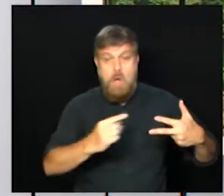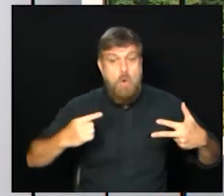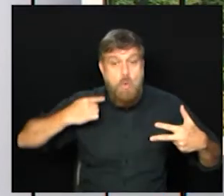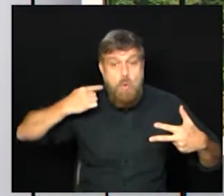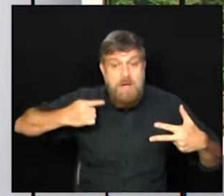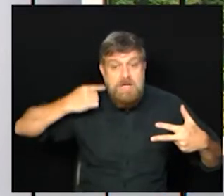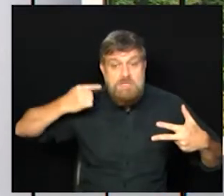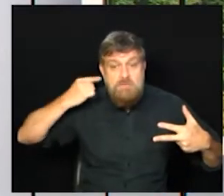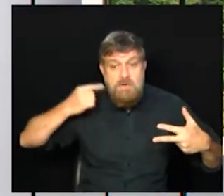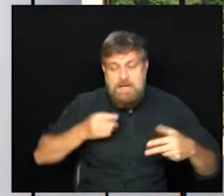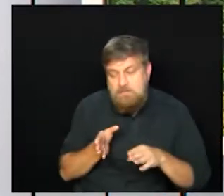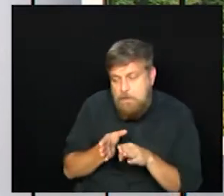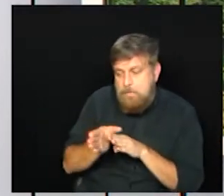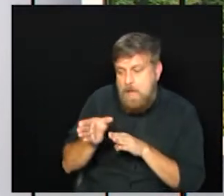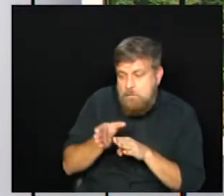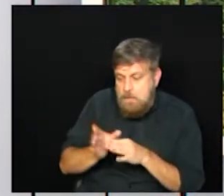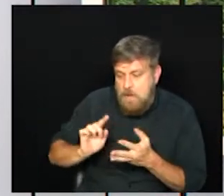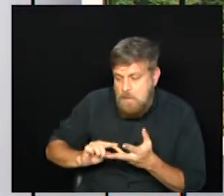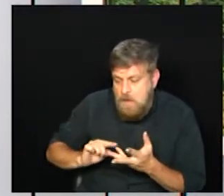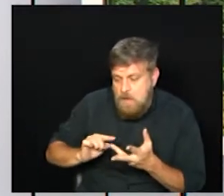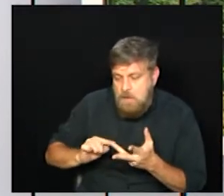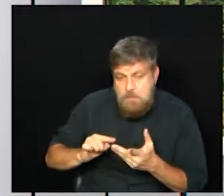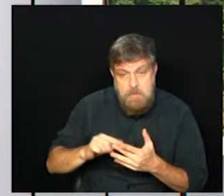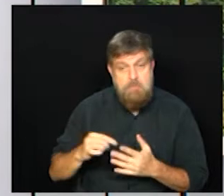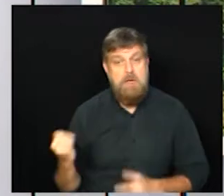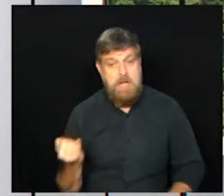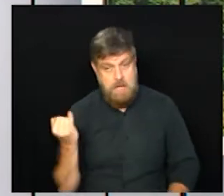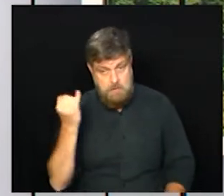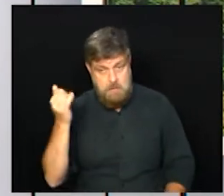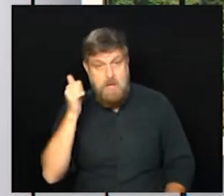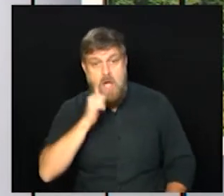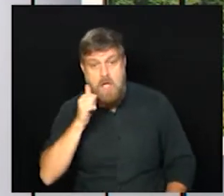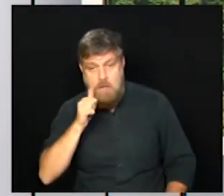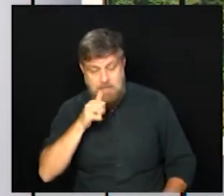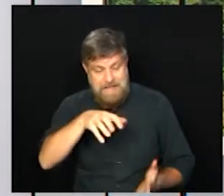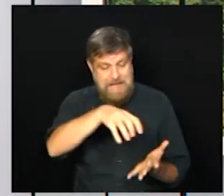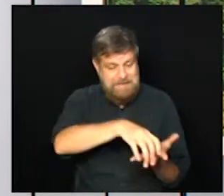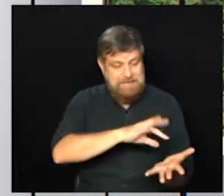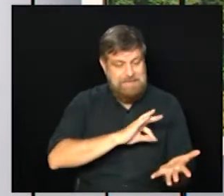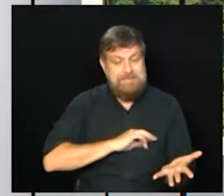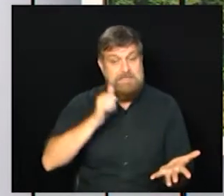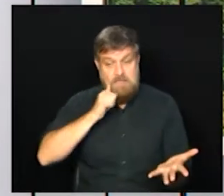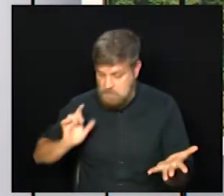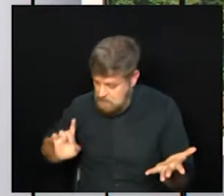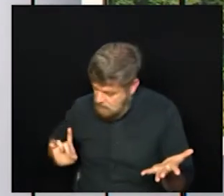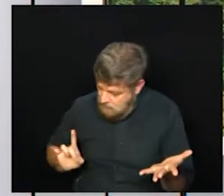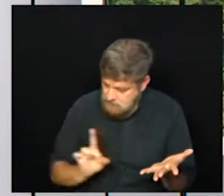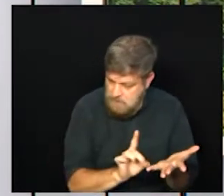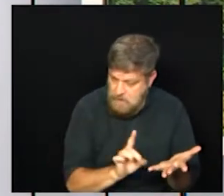são os passos é super importante. É muito importante que as mulheres procurem a delegacia, é um passo